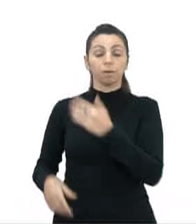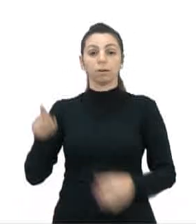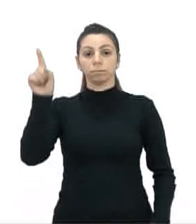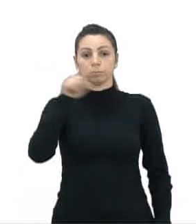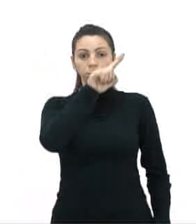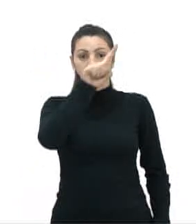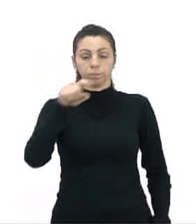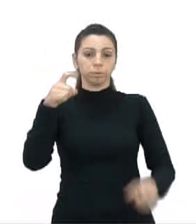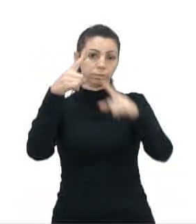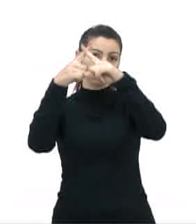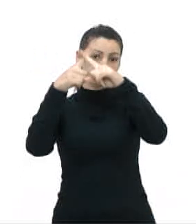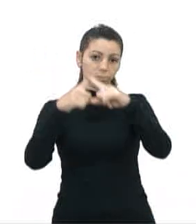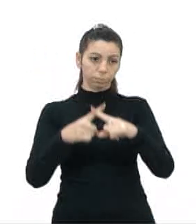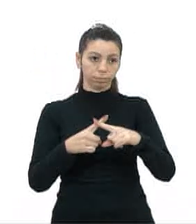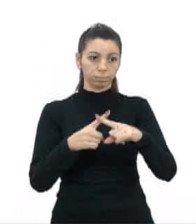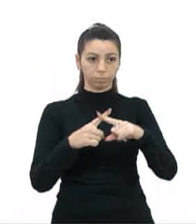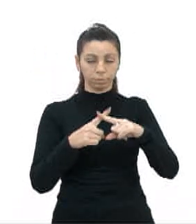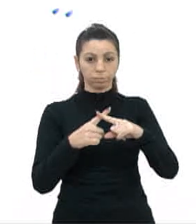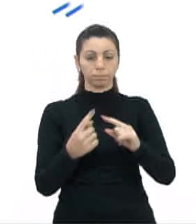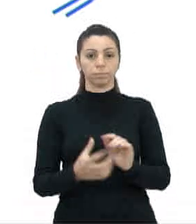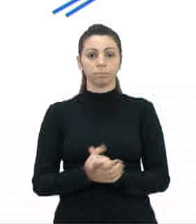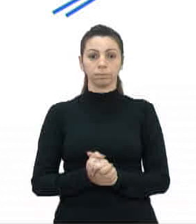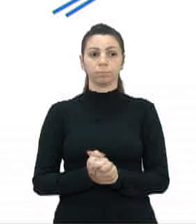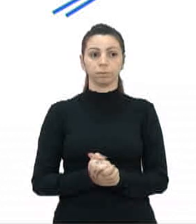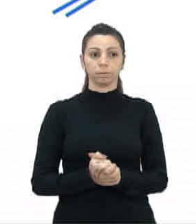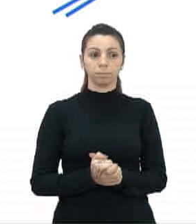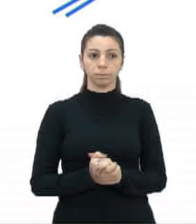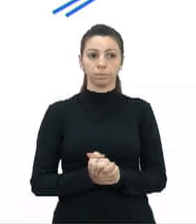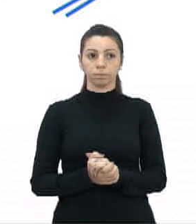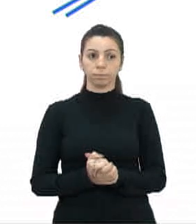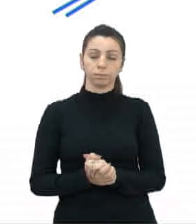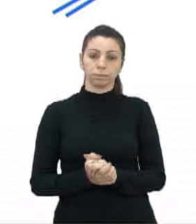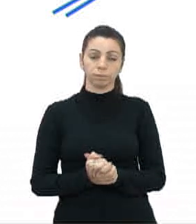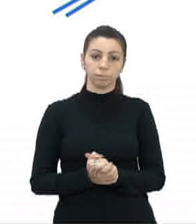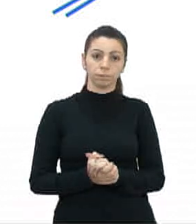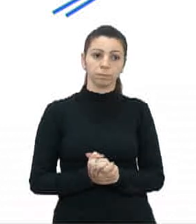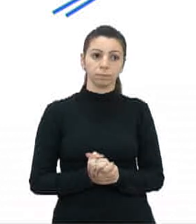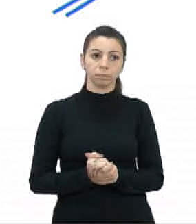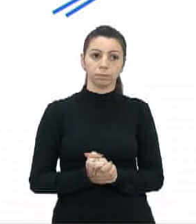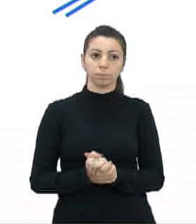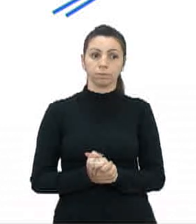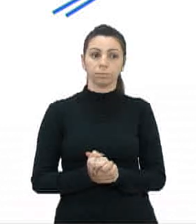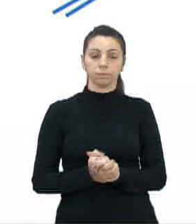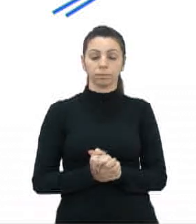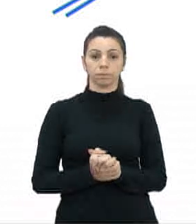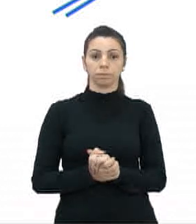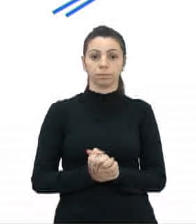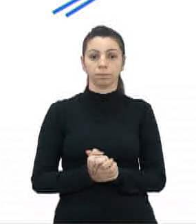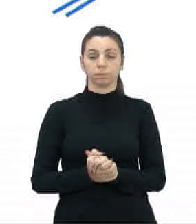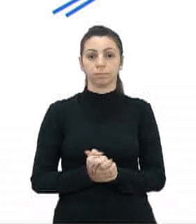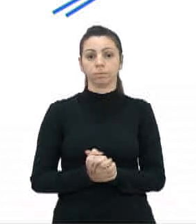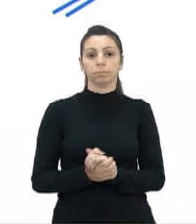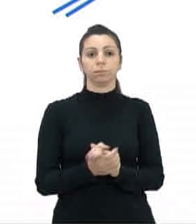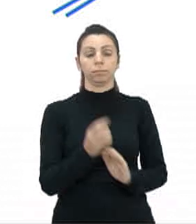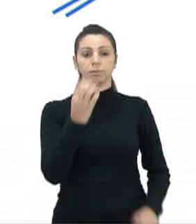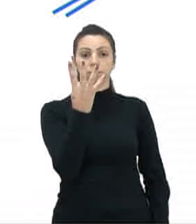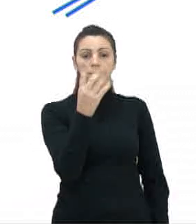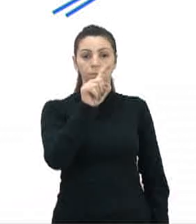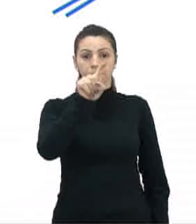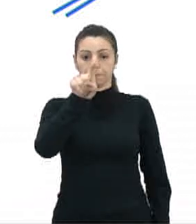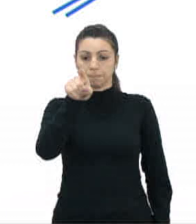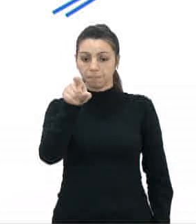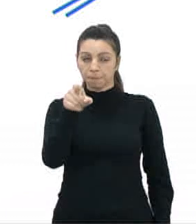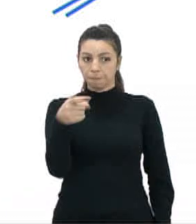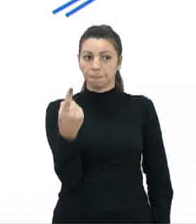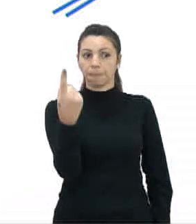multiplicação só do número aqui sem a parte exponencial e por convenção a gente usa sempre uma vírgula só, uma casa